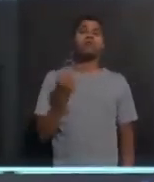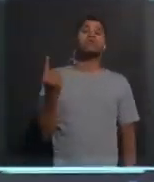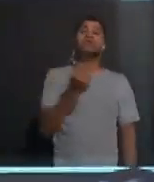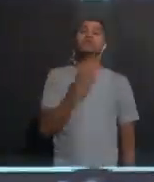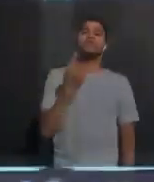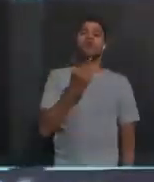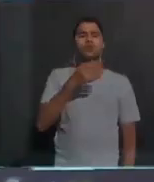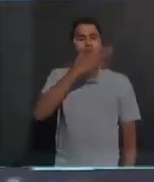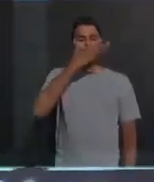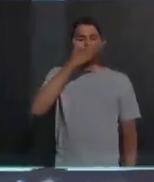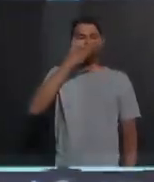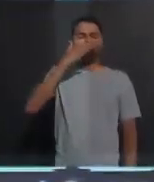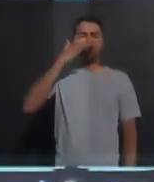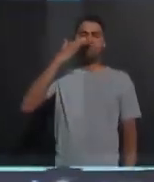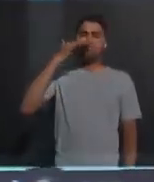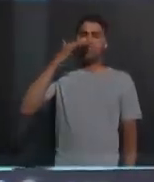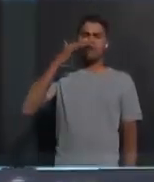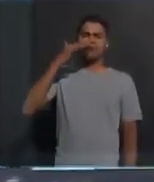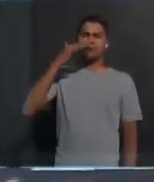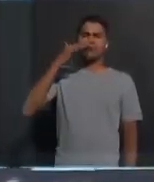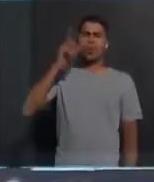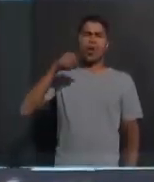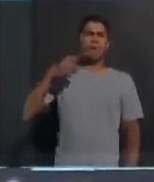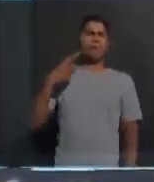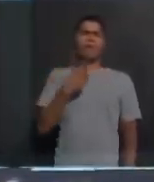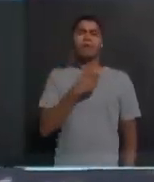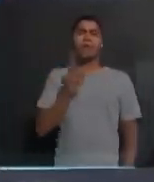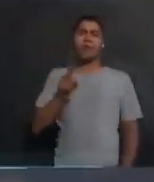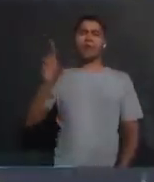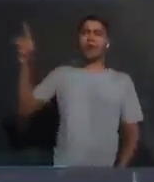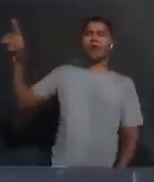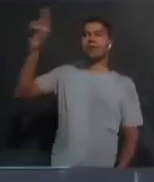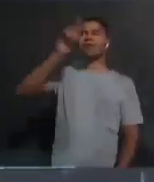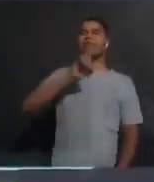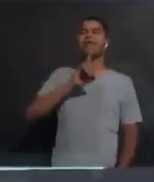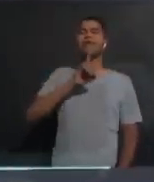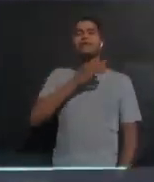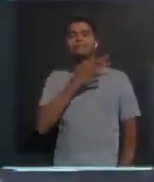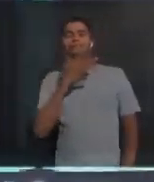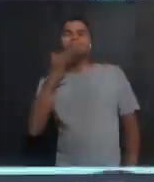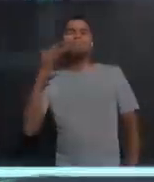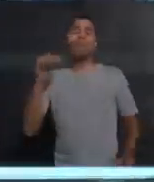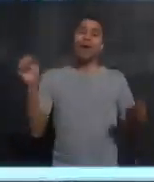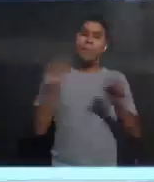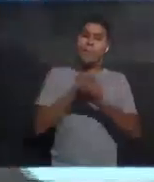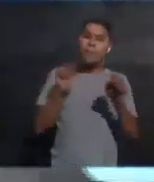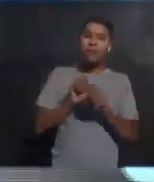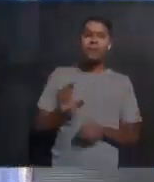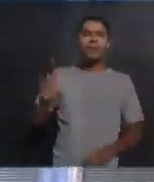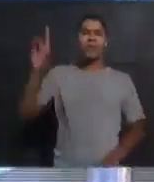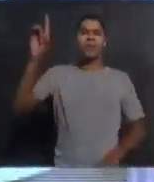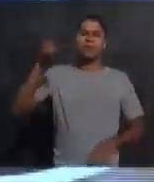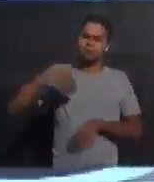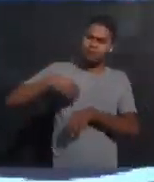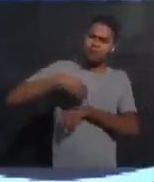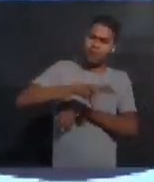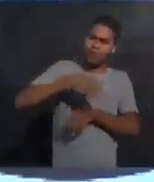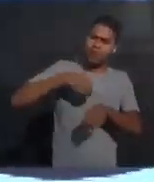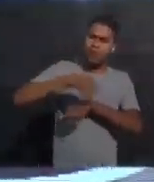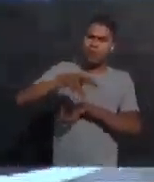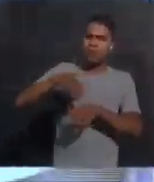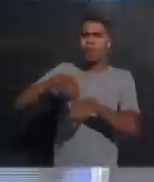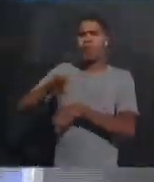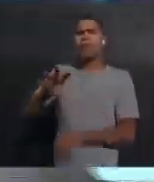cheirosos cheios da glória de deus apaixonados por ele precisamos levar o amor dele e